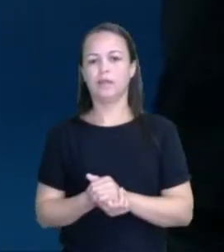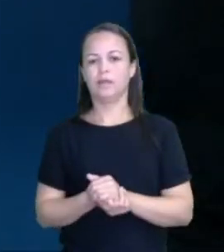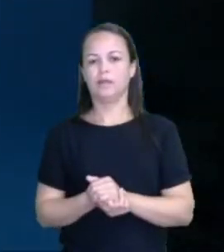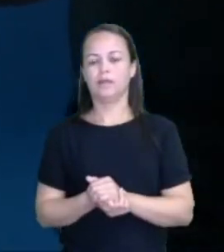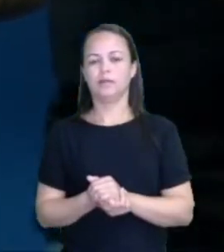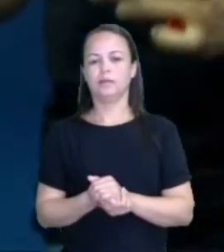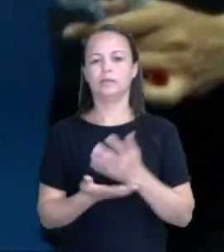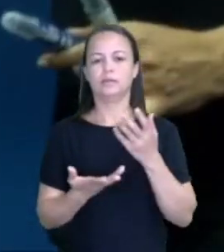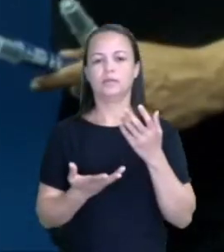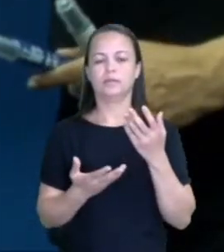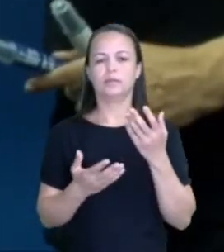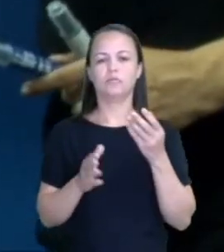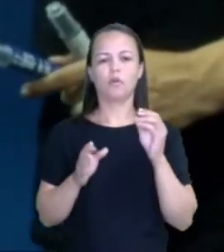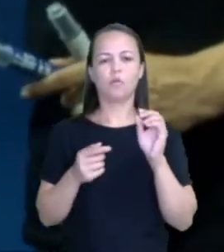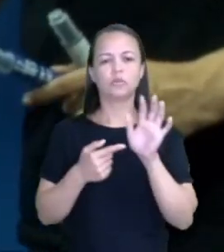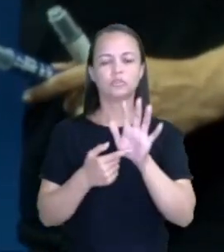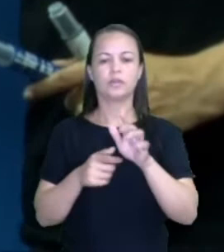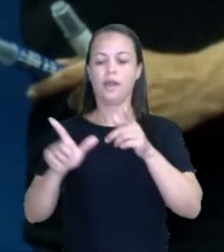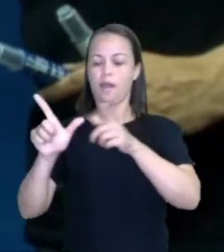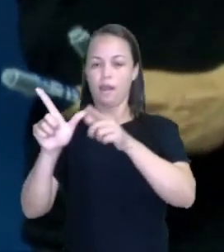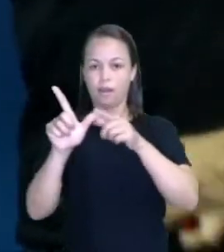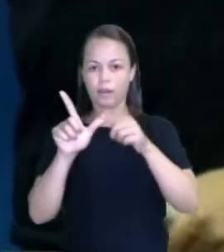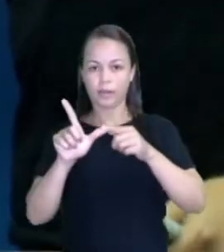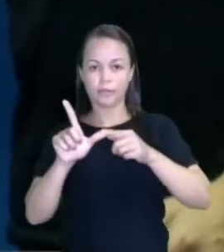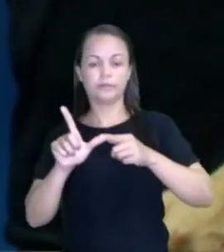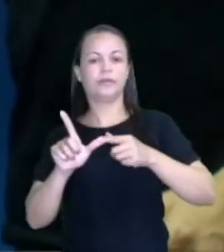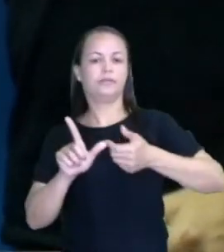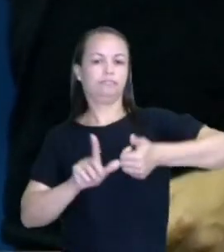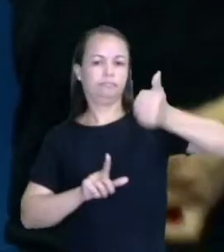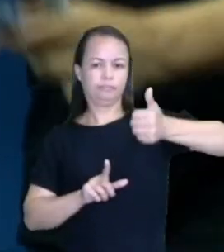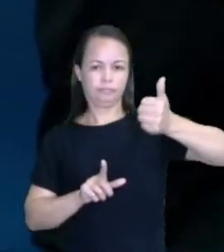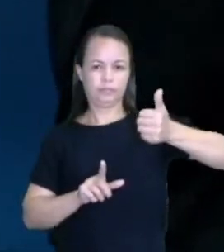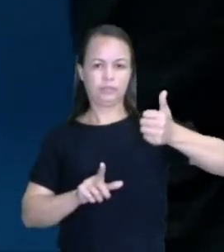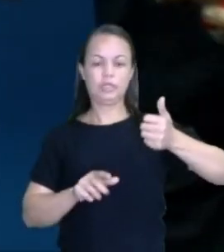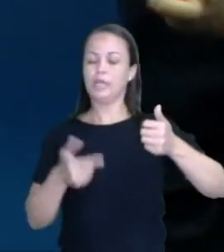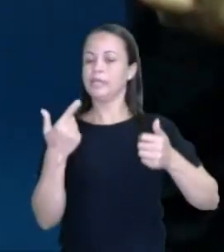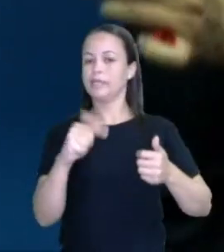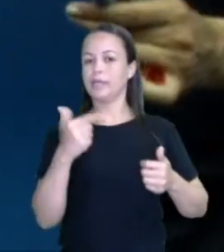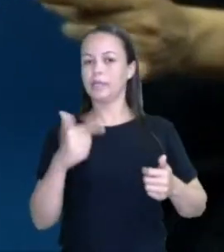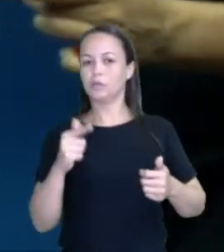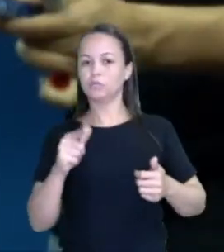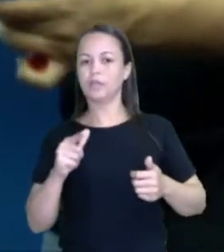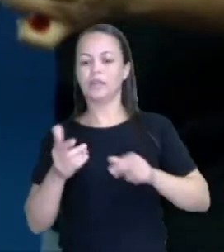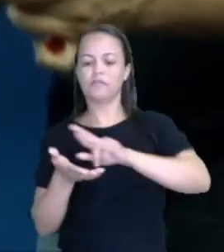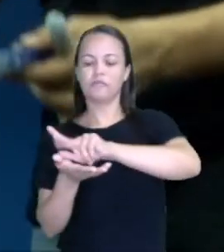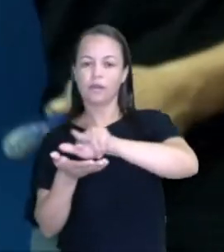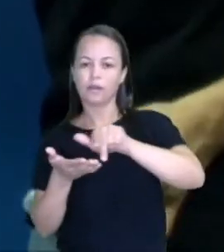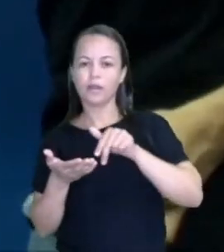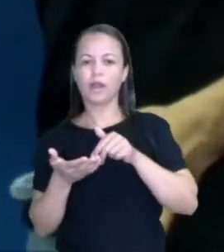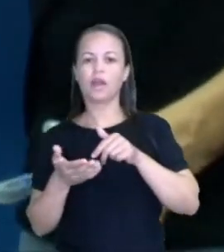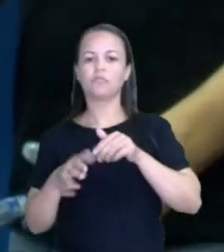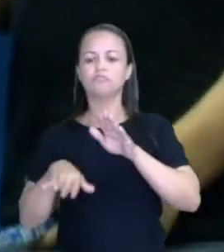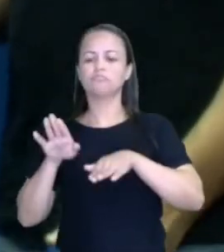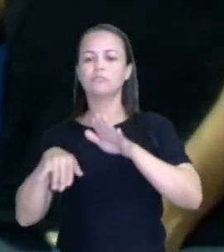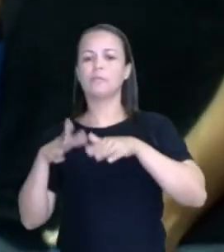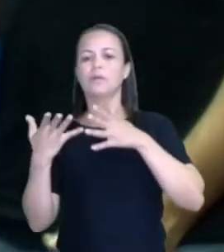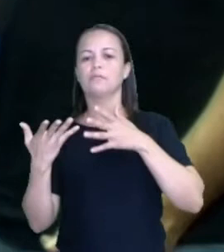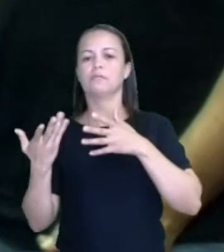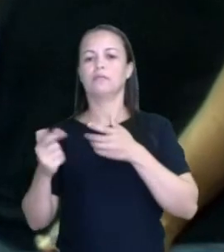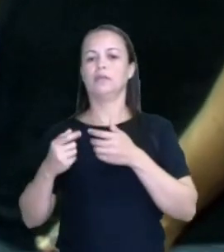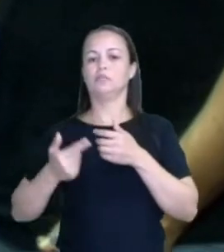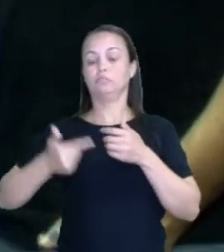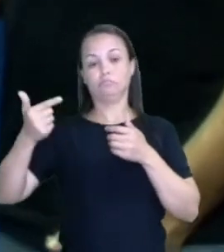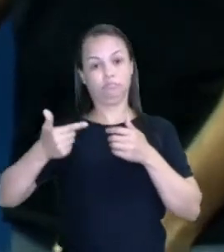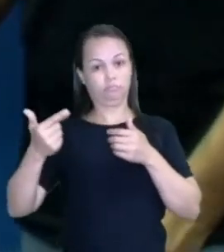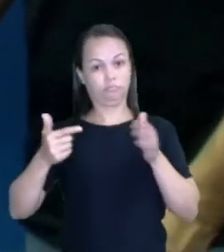a gente ia fazer o quê? Letra no primeiro membro e quem não tem a variável, o termo independente, tudo para o